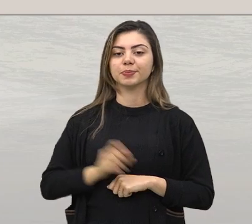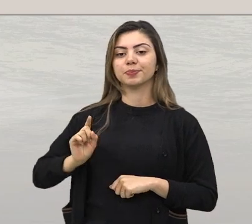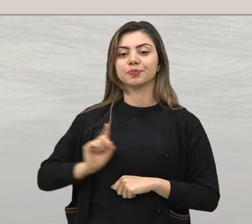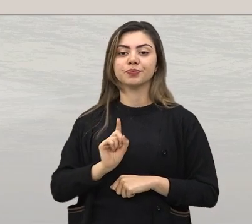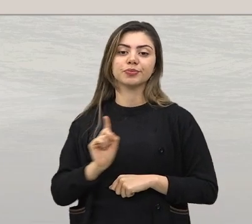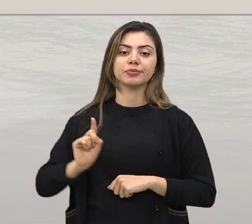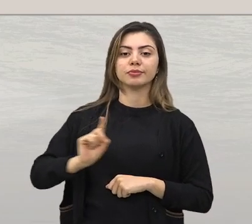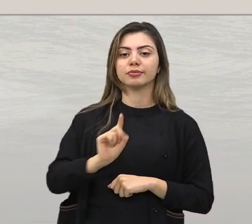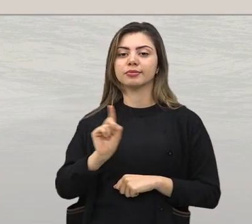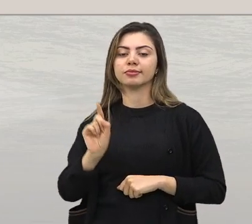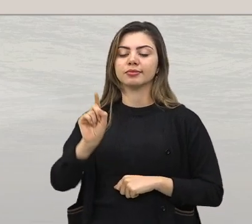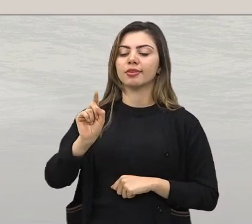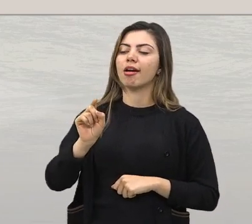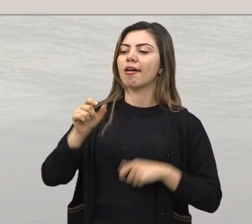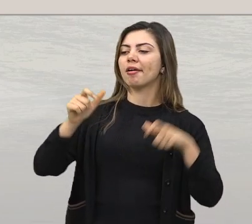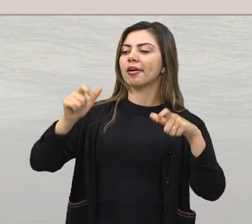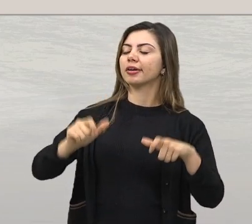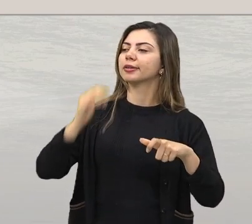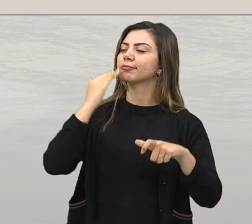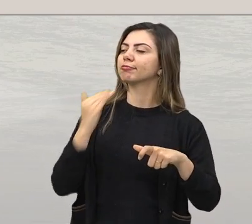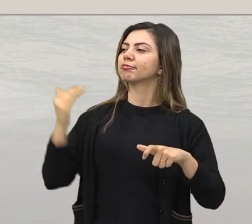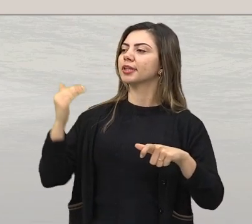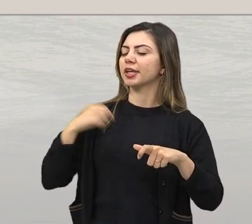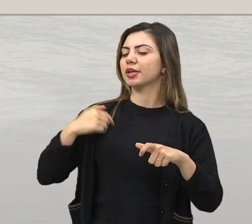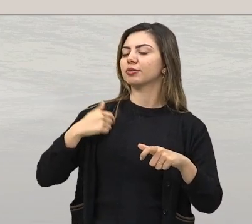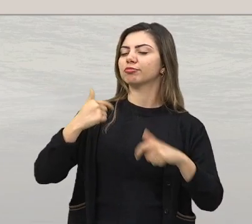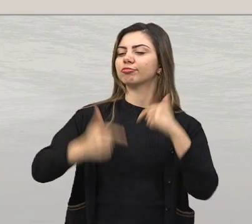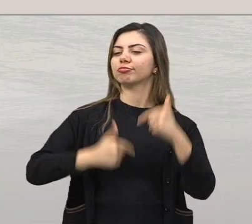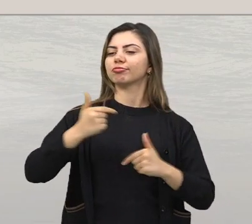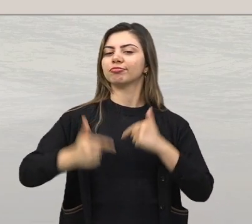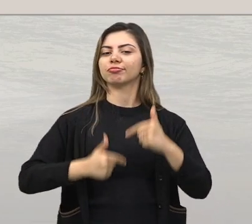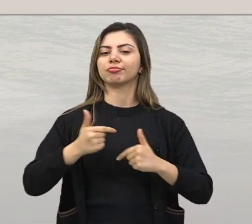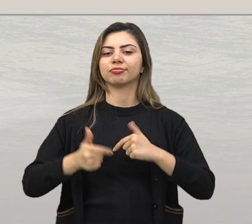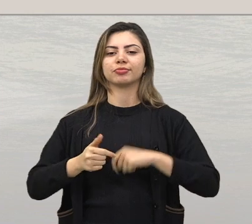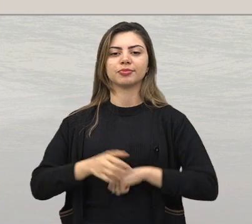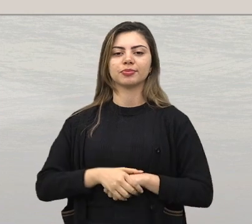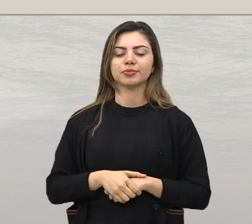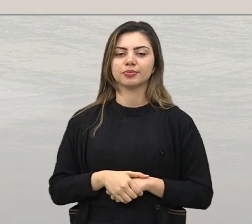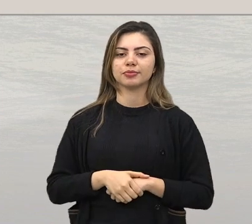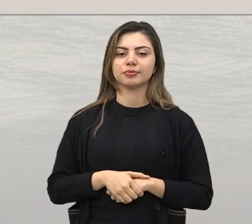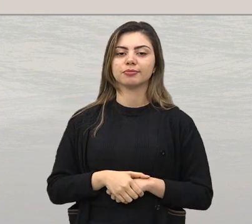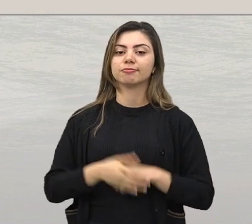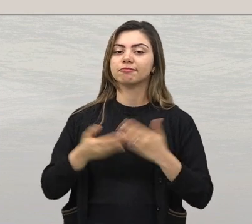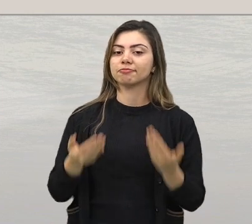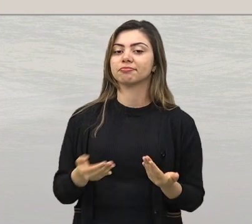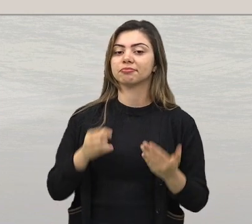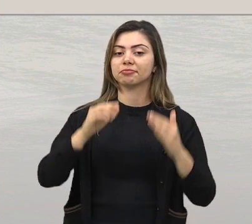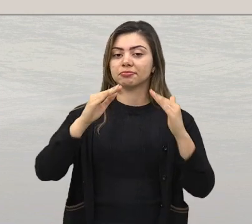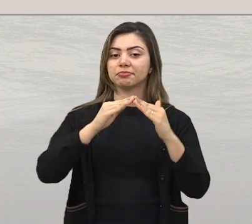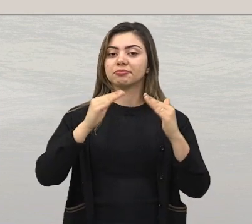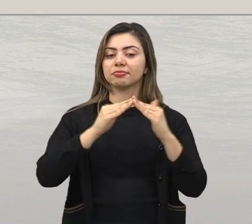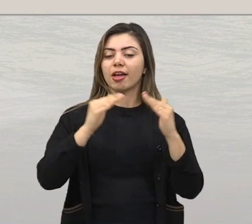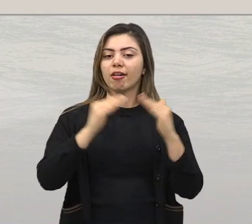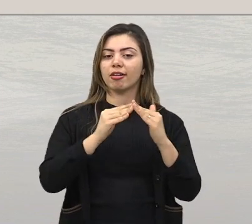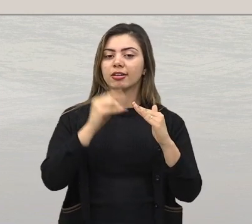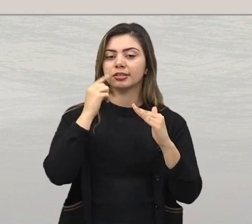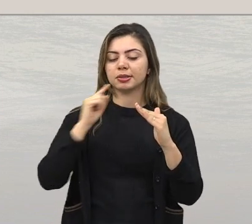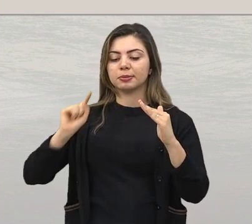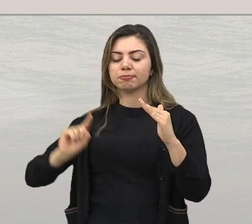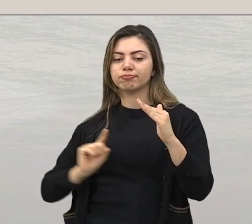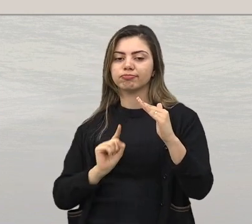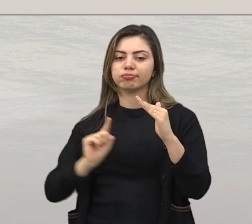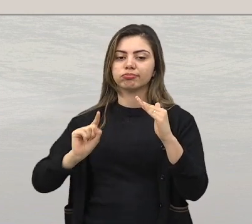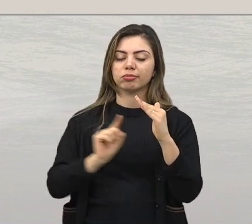É aqui que farei minha grande obra. E assim, a Casa Verde tornou-se o epicentro